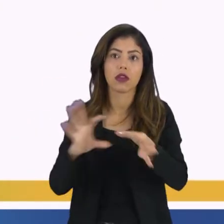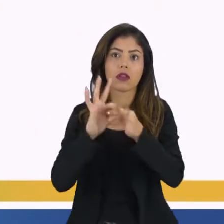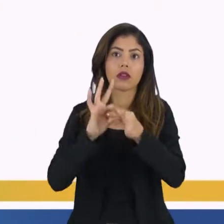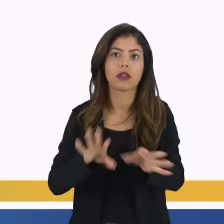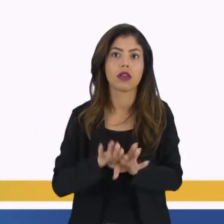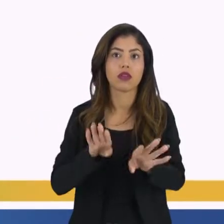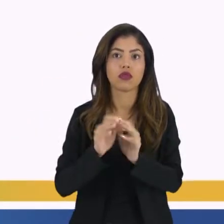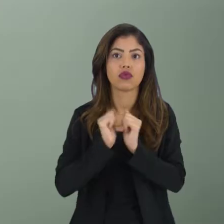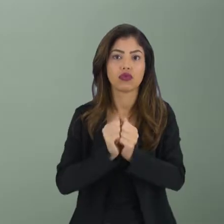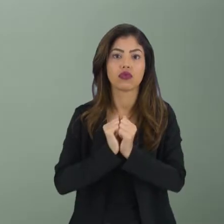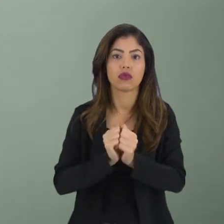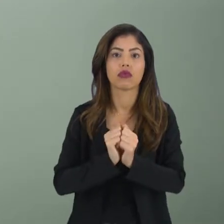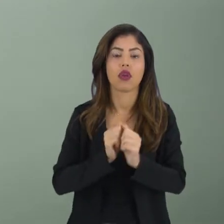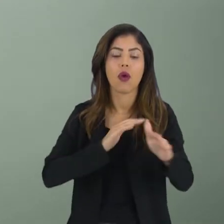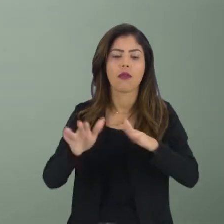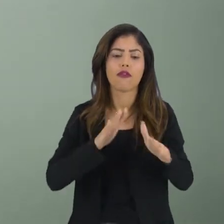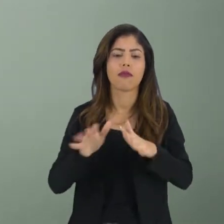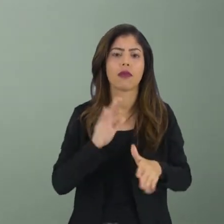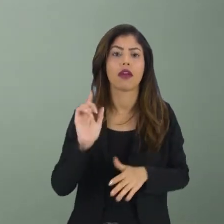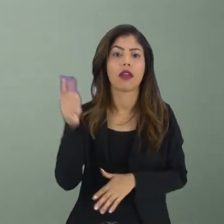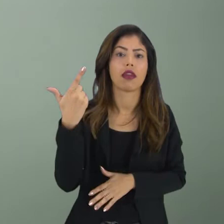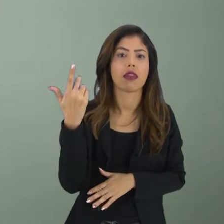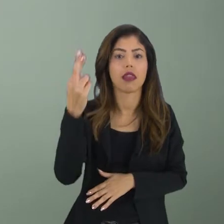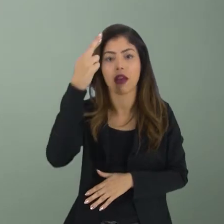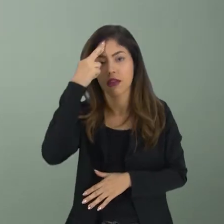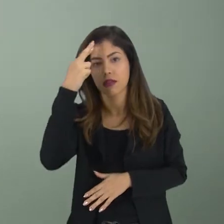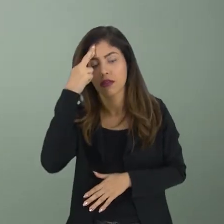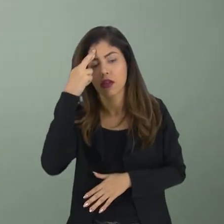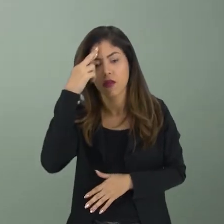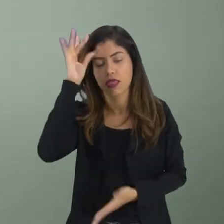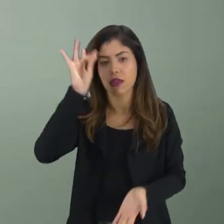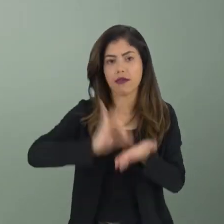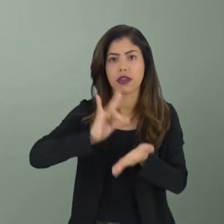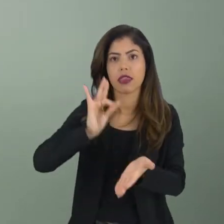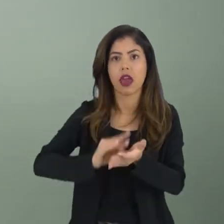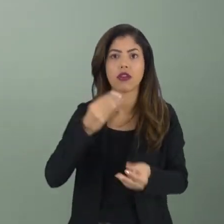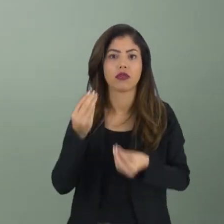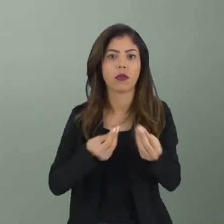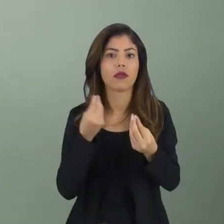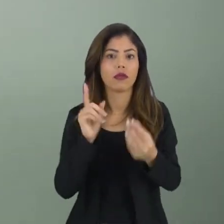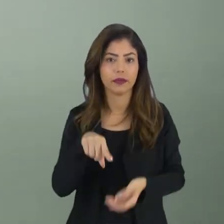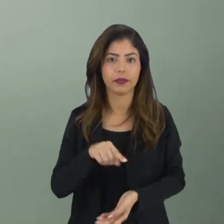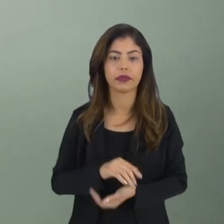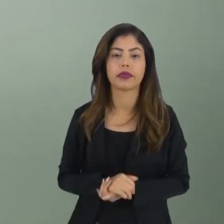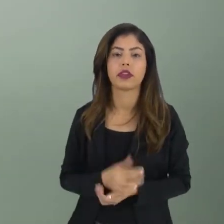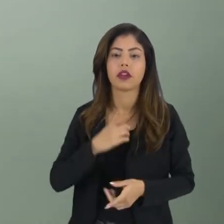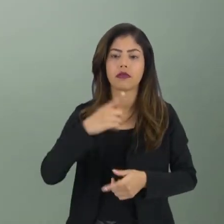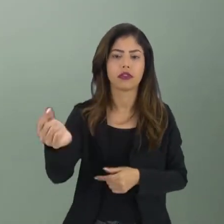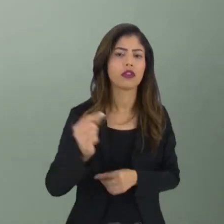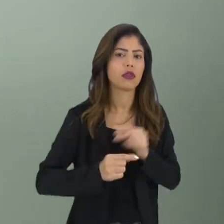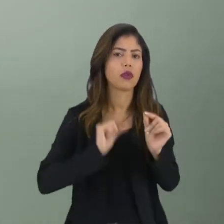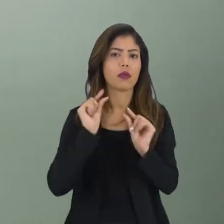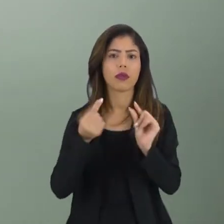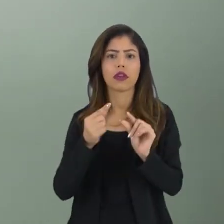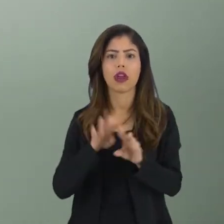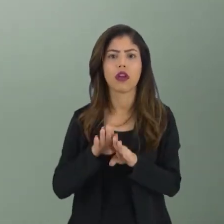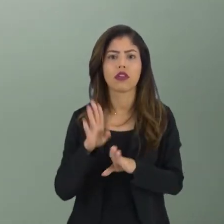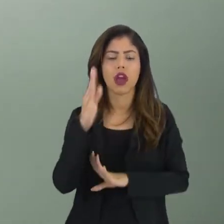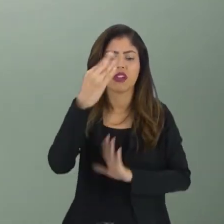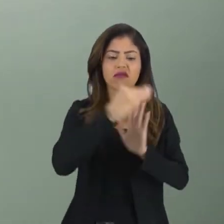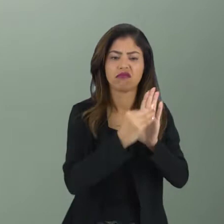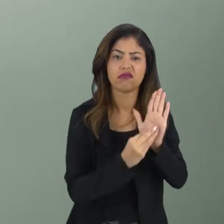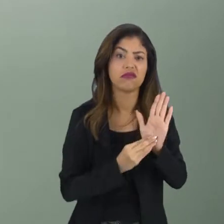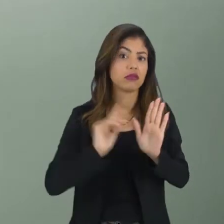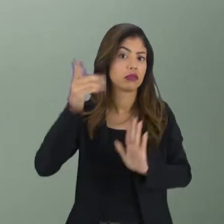vamos ter um movimento literário mais pautado na razão, tá? Na realidade como ela realmente é. Já fugindo um pouquinho ali daqueles padrões, daqueles